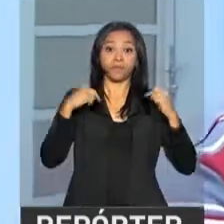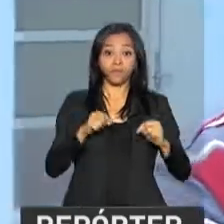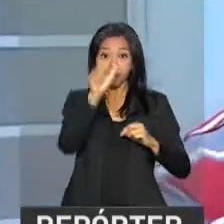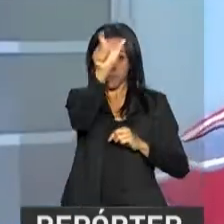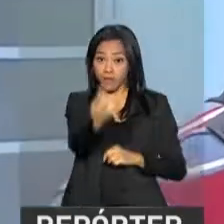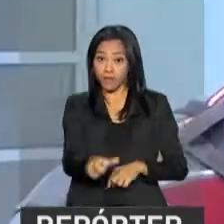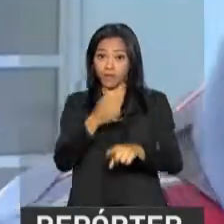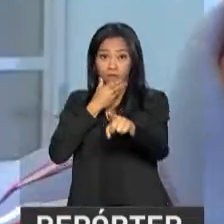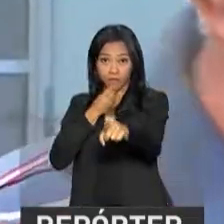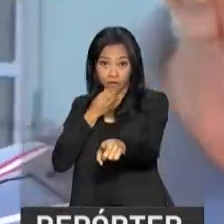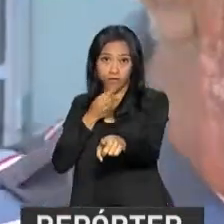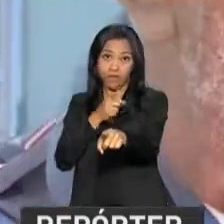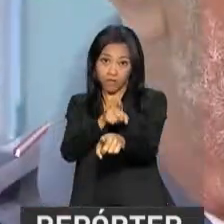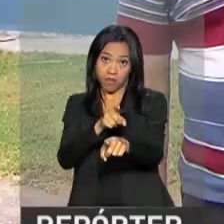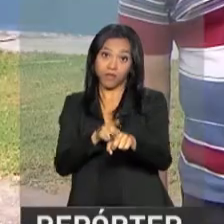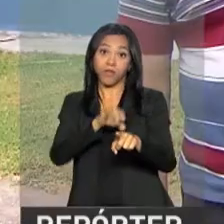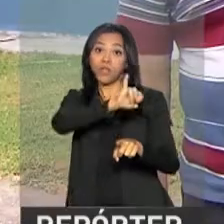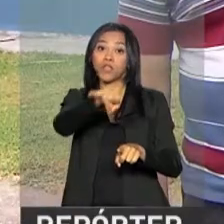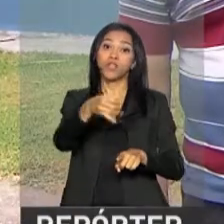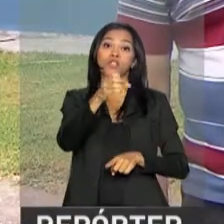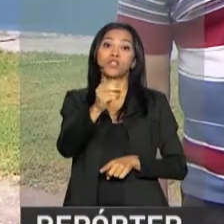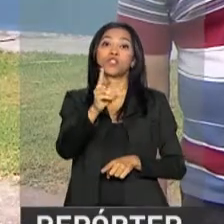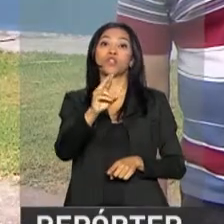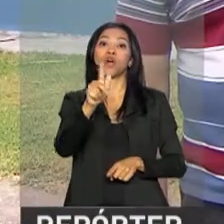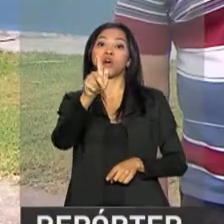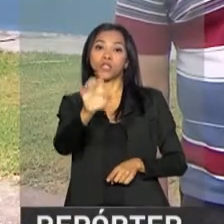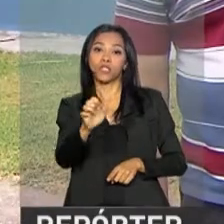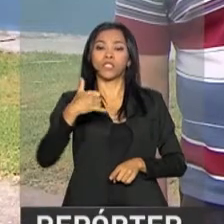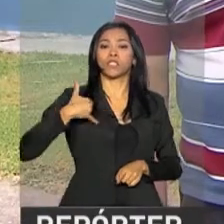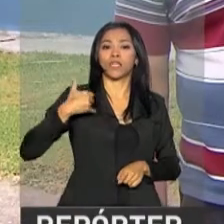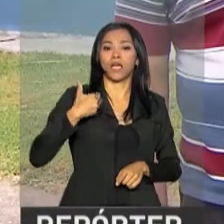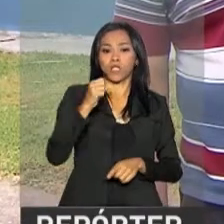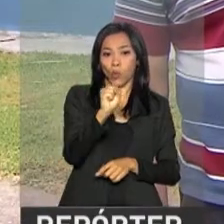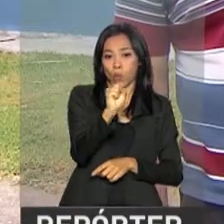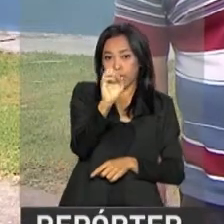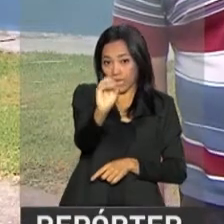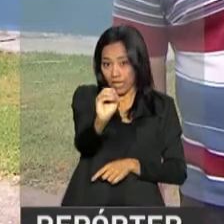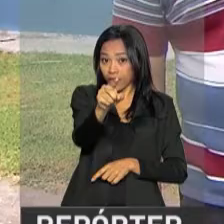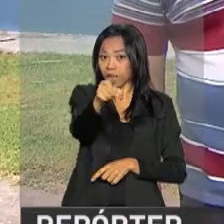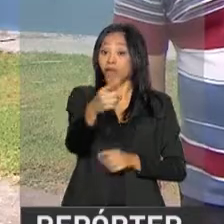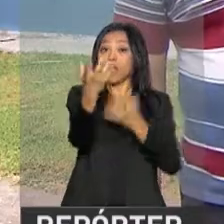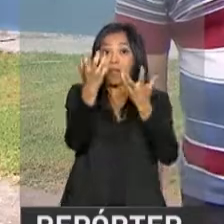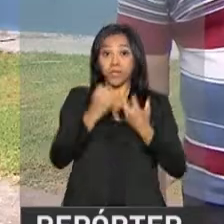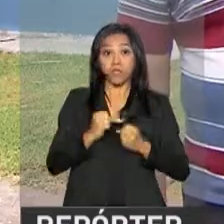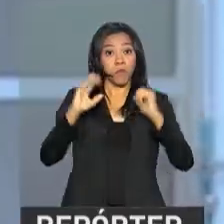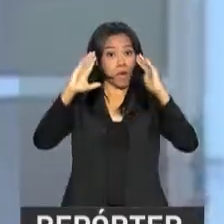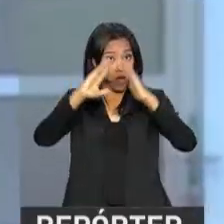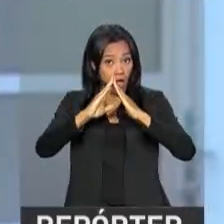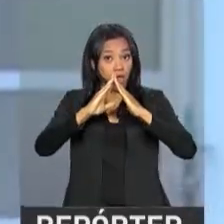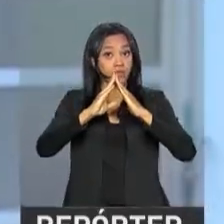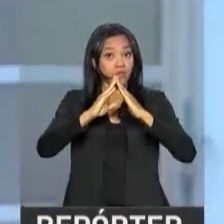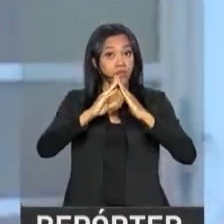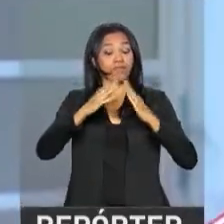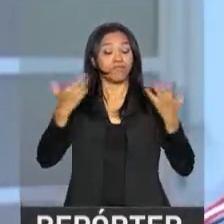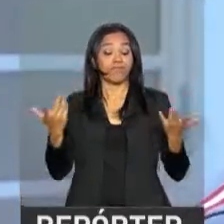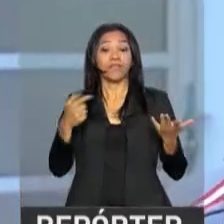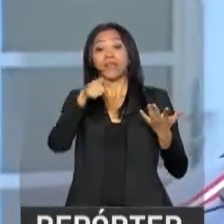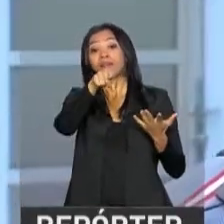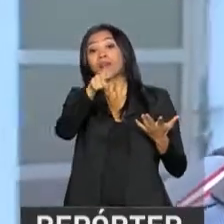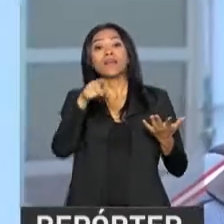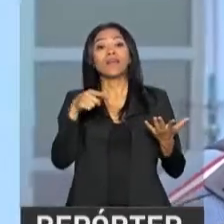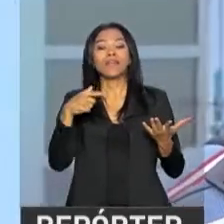pavarotti não tem esse nome à toa aos 80 anos recebeu uma casa no residencial nice inspiração suficiente